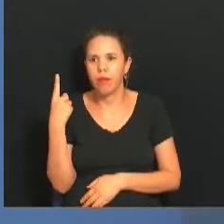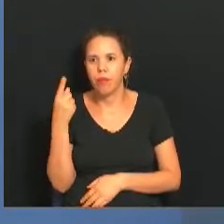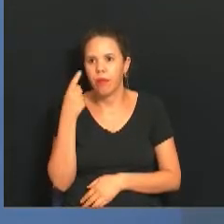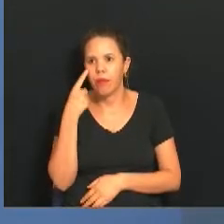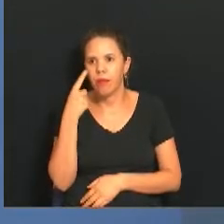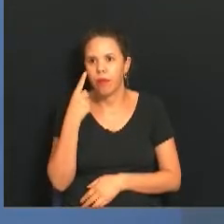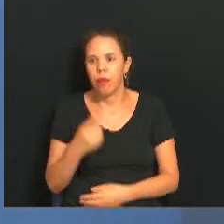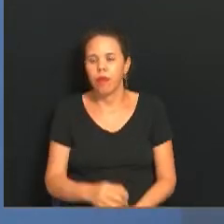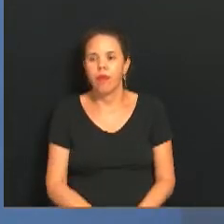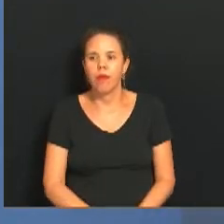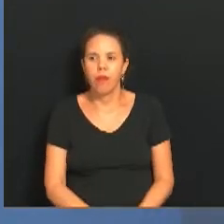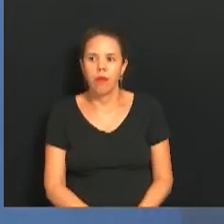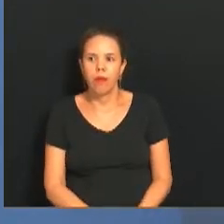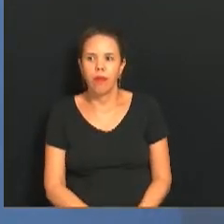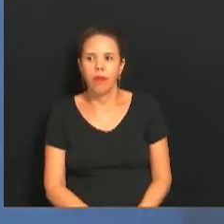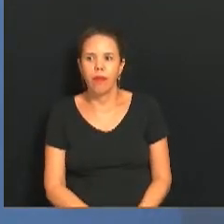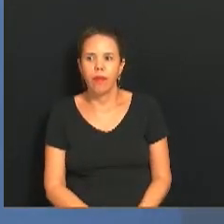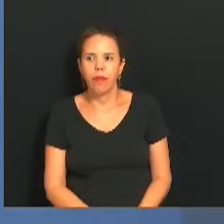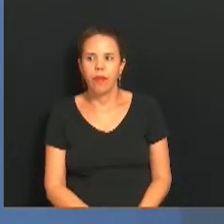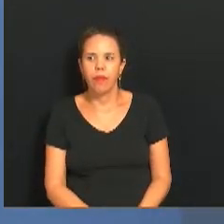foi.